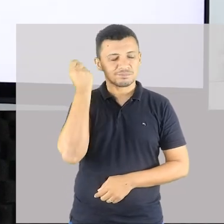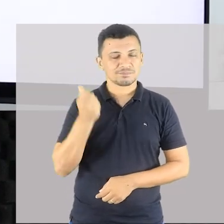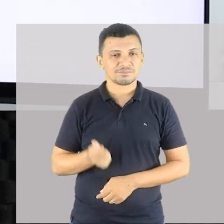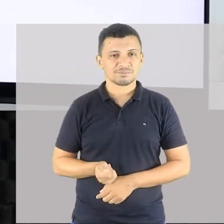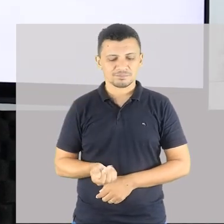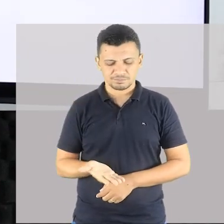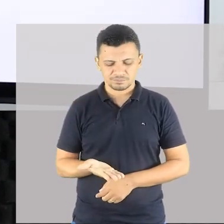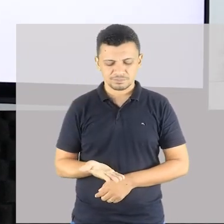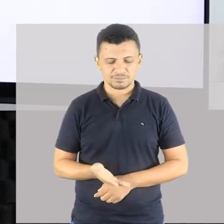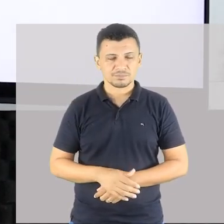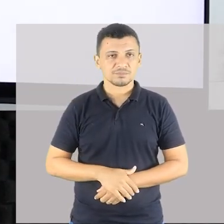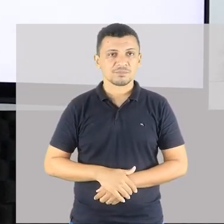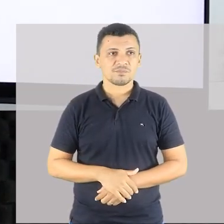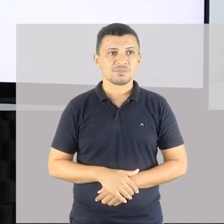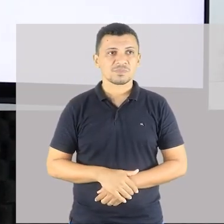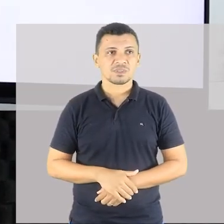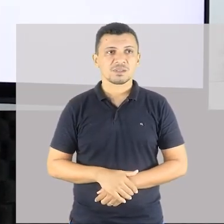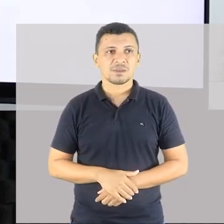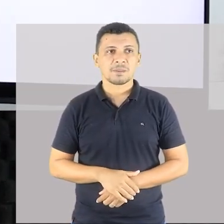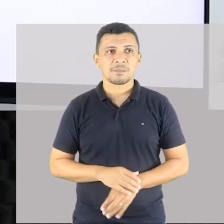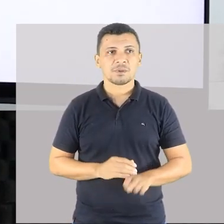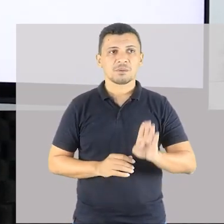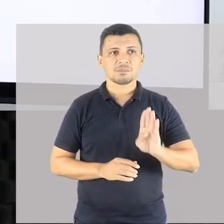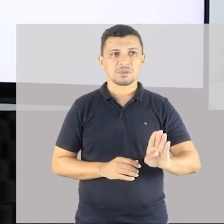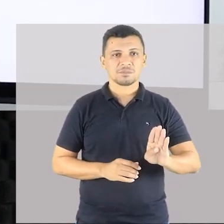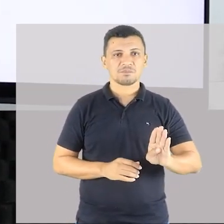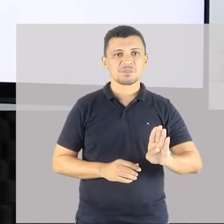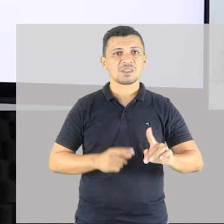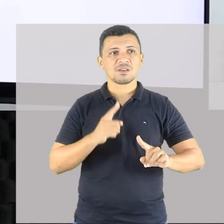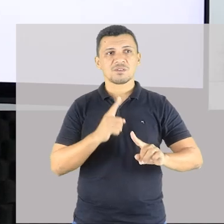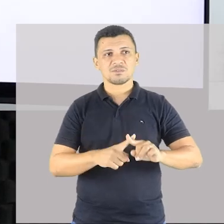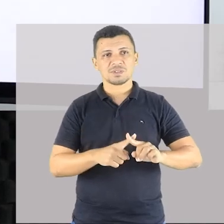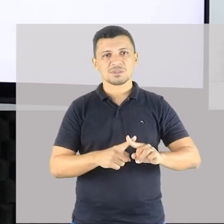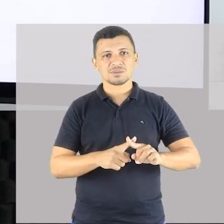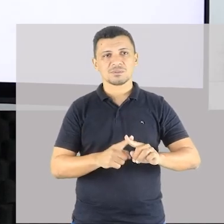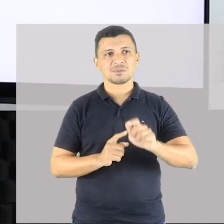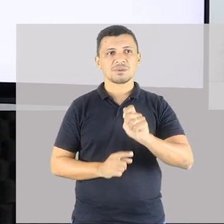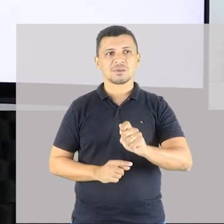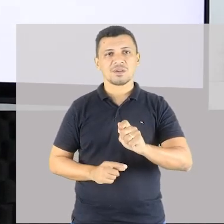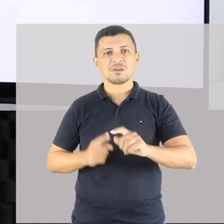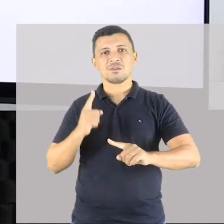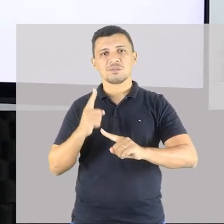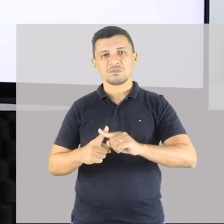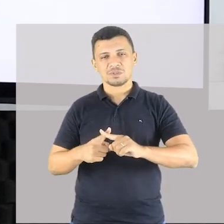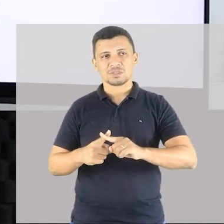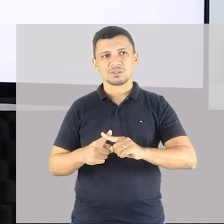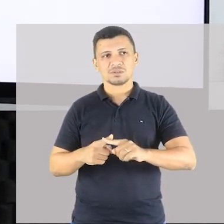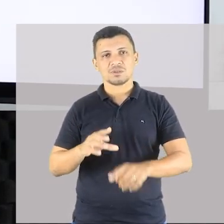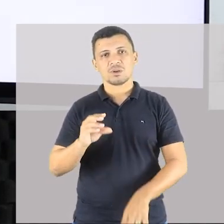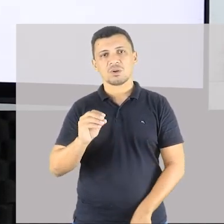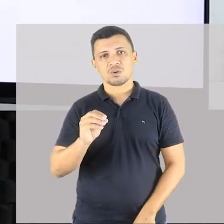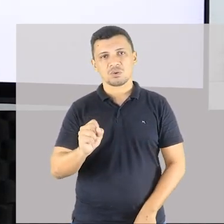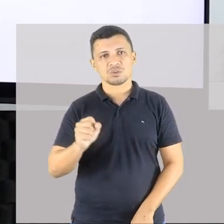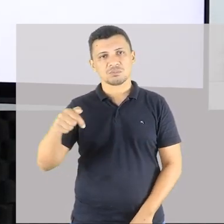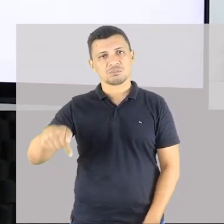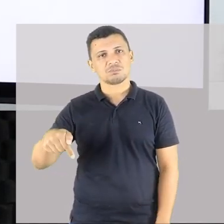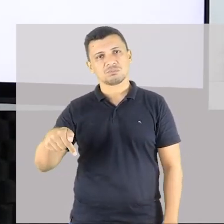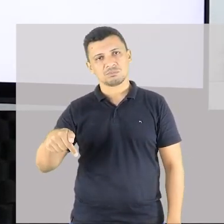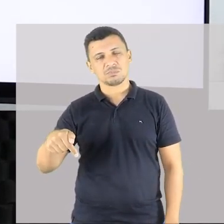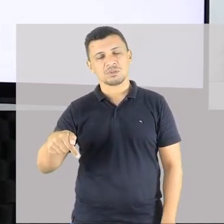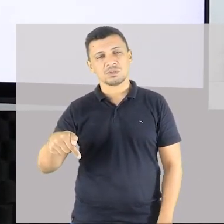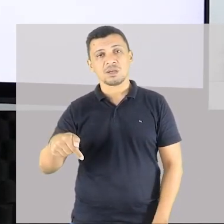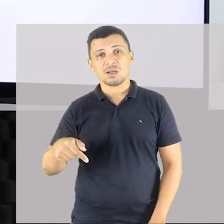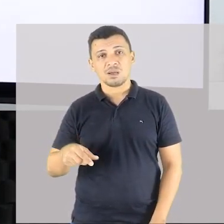fluxo magnético? É variar o campo, variar a área e variar o ângulo. Tá? Variar uma